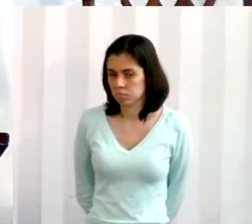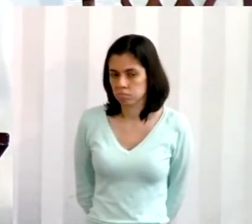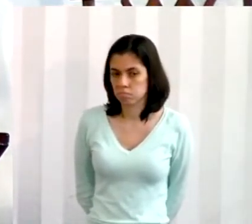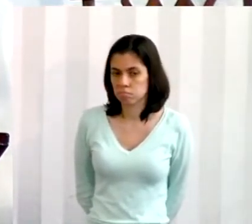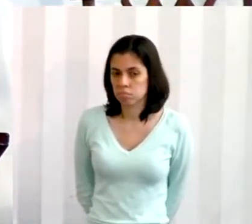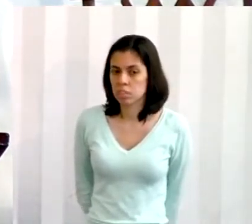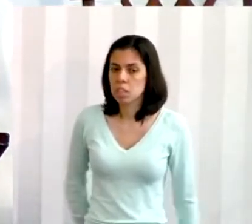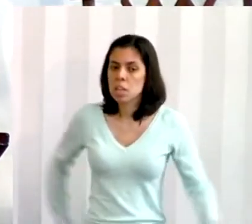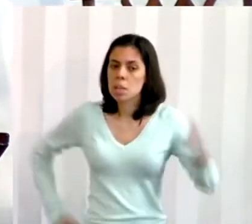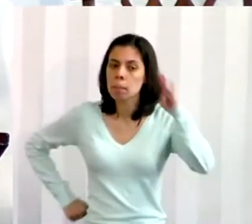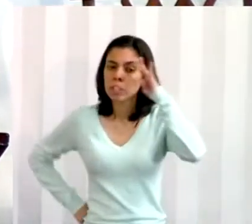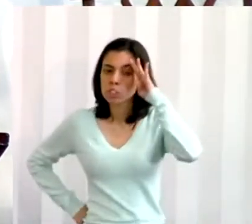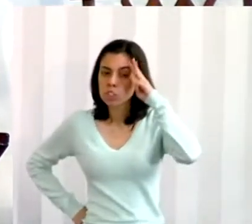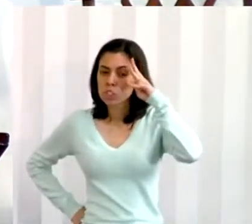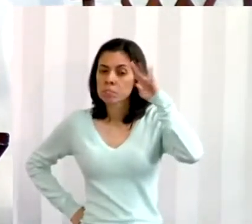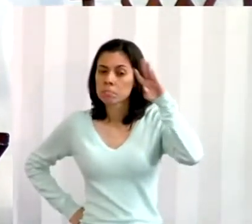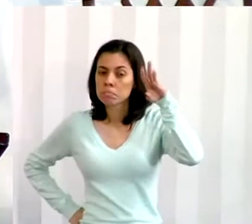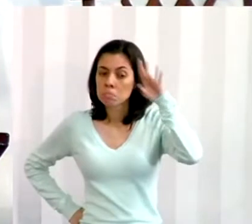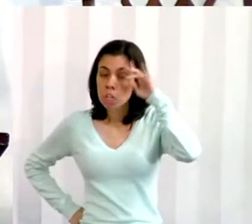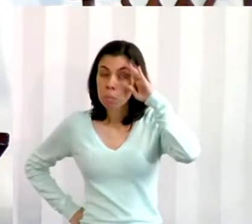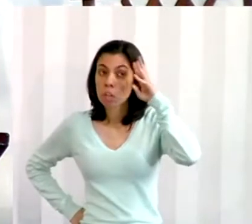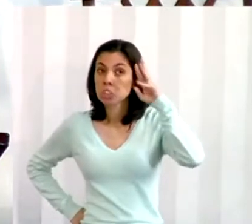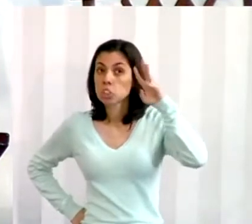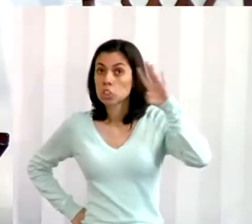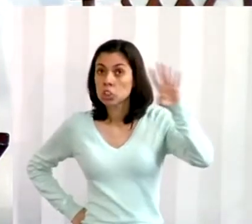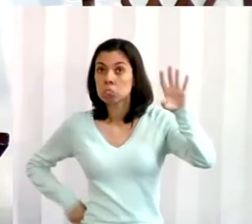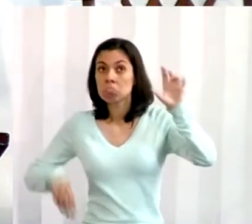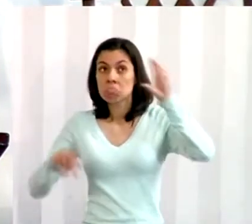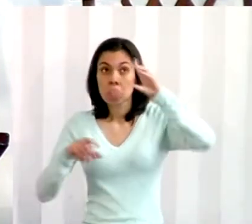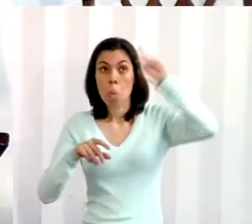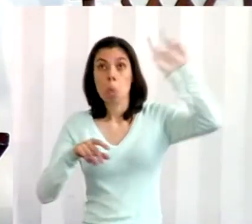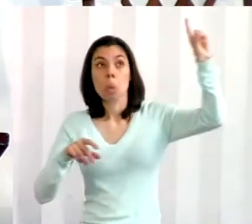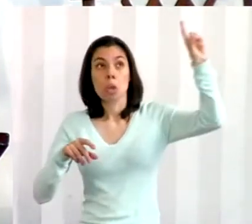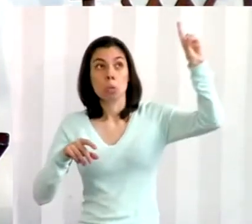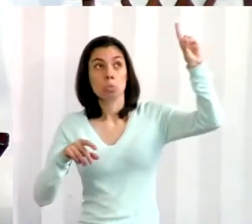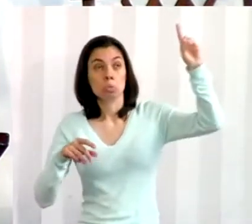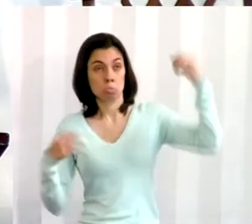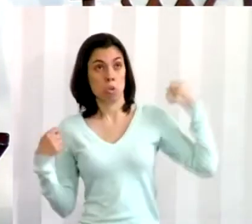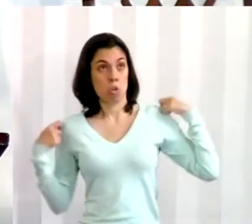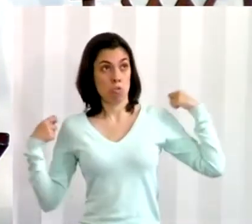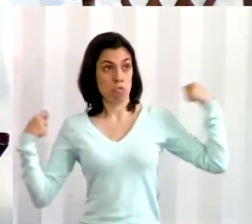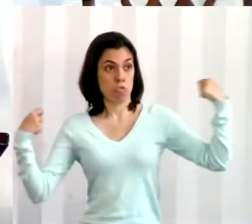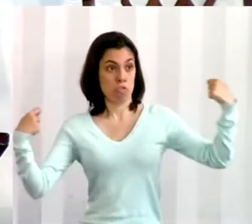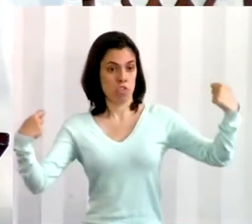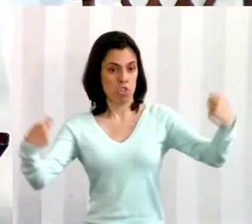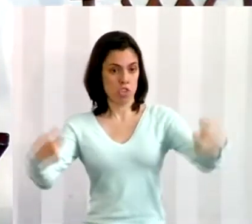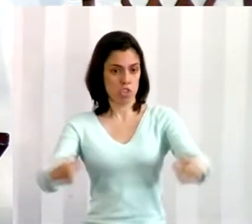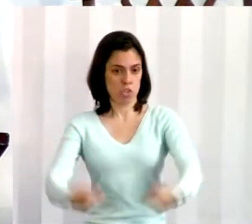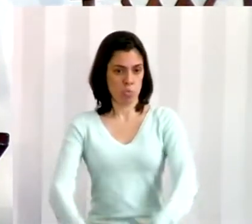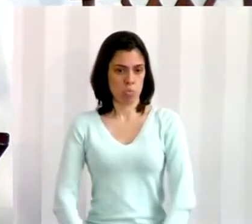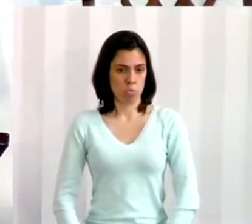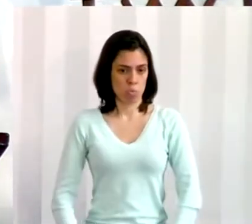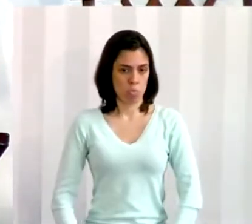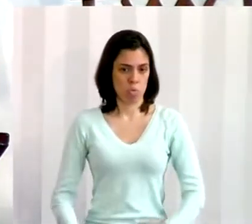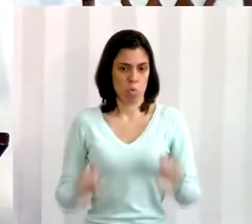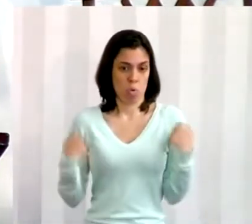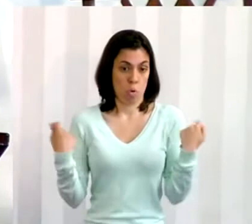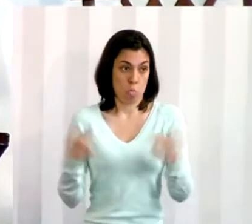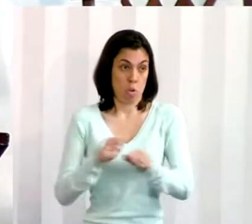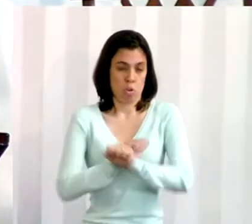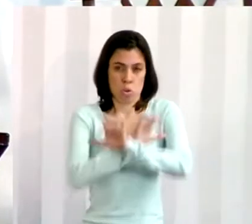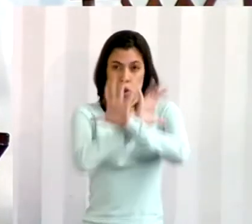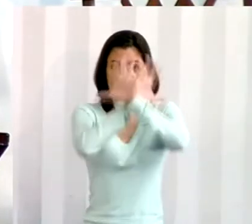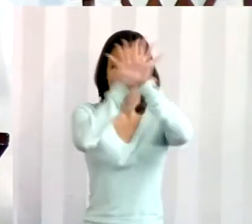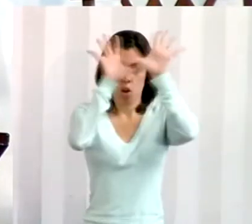toga do juiz descendo, a toga de glória do juiz vindo. Ele aparecerá